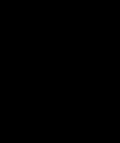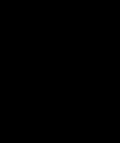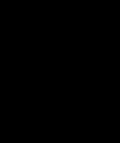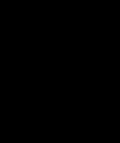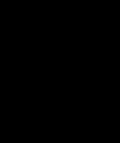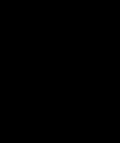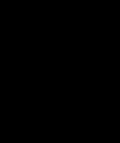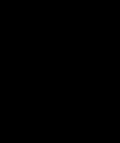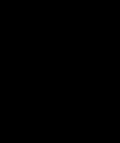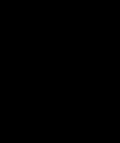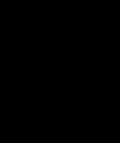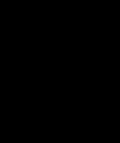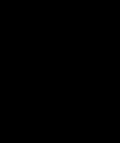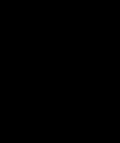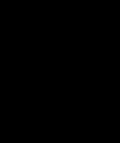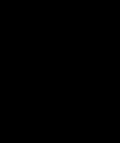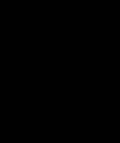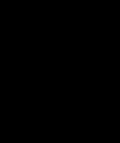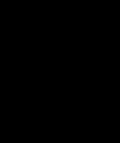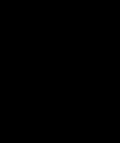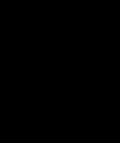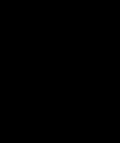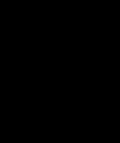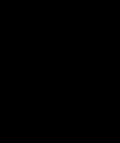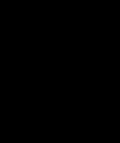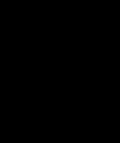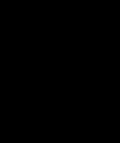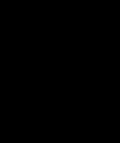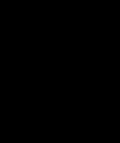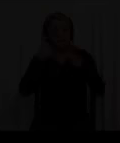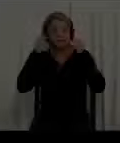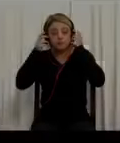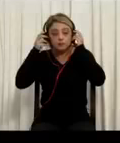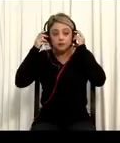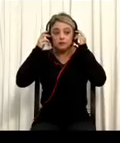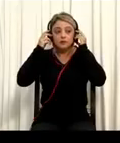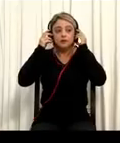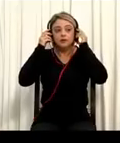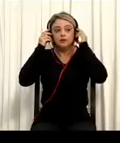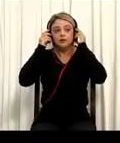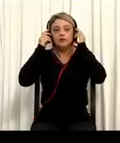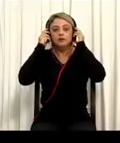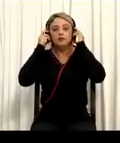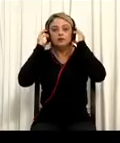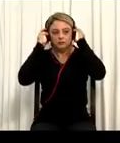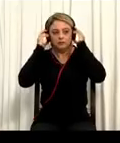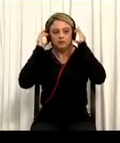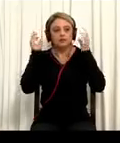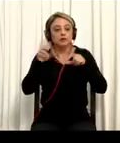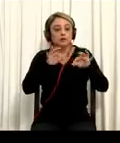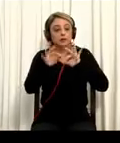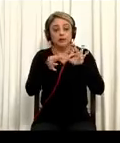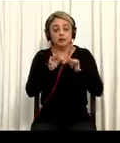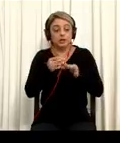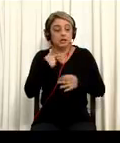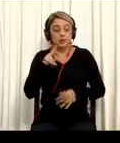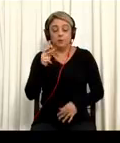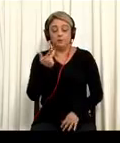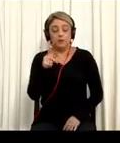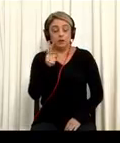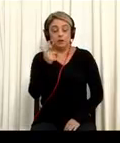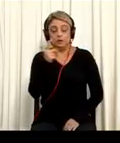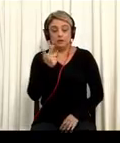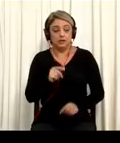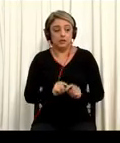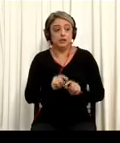gente vai ver o trabalho dos empregadores, o trabalho das artesãs, que não tem sido valorizado,